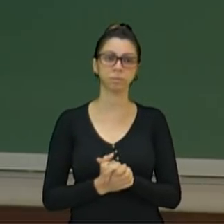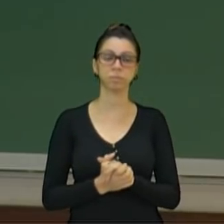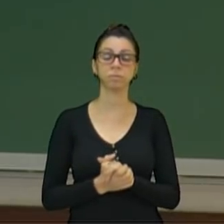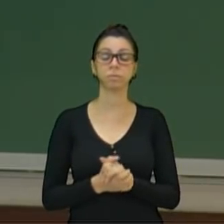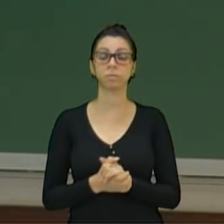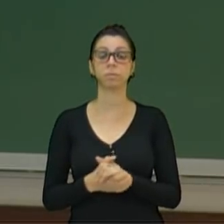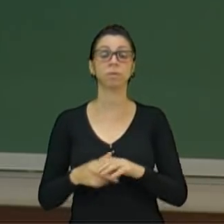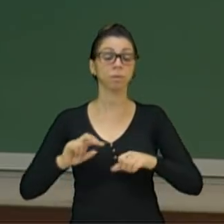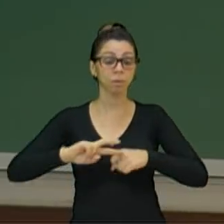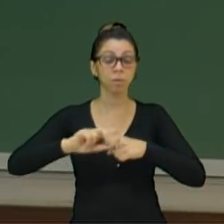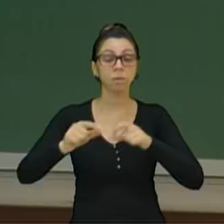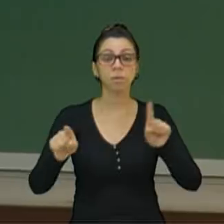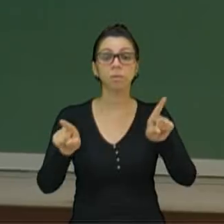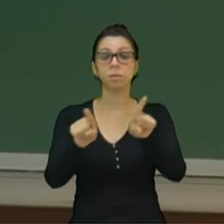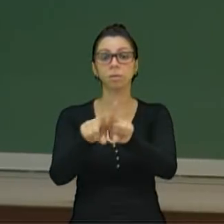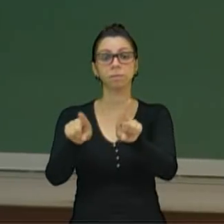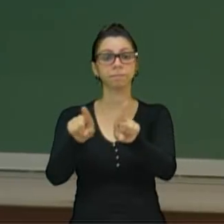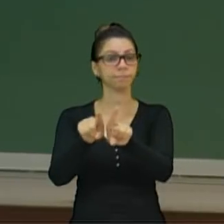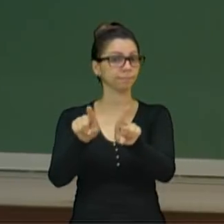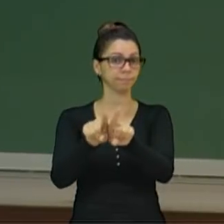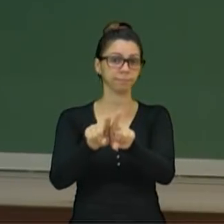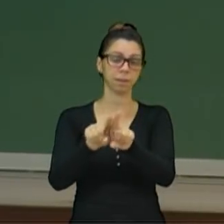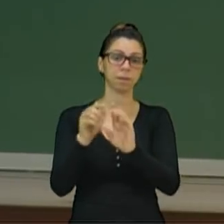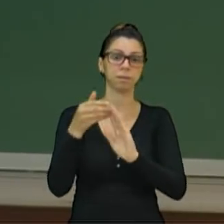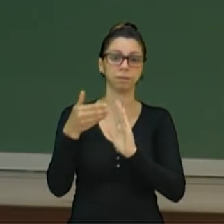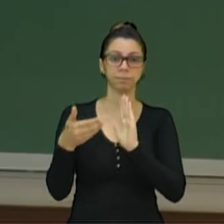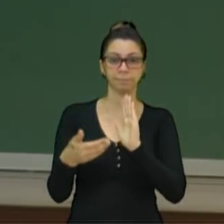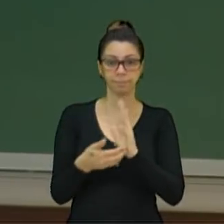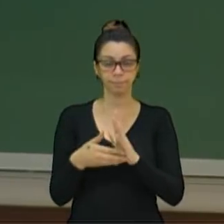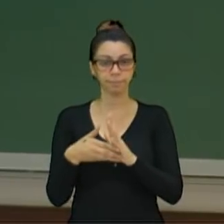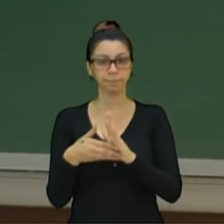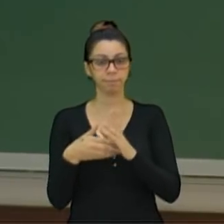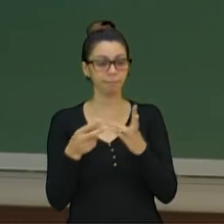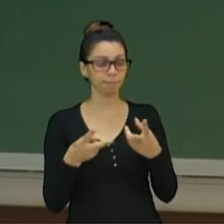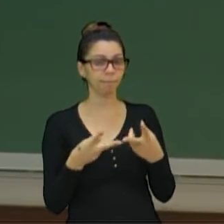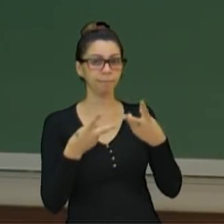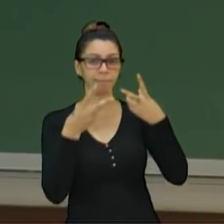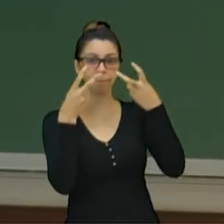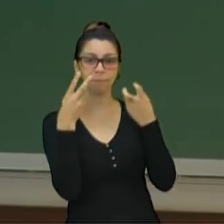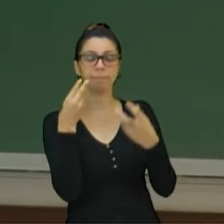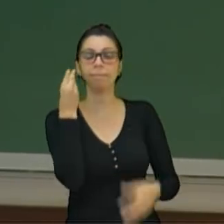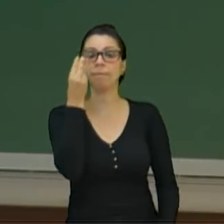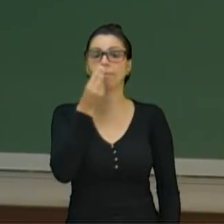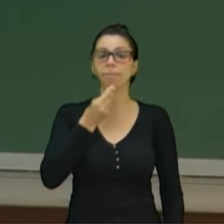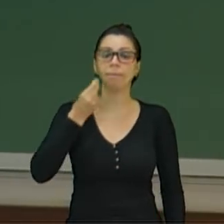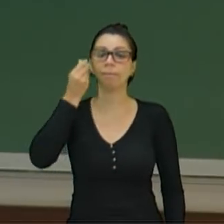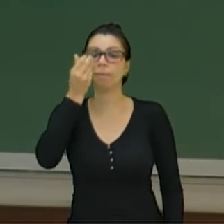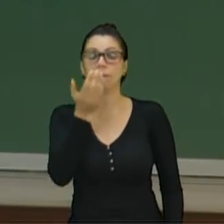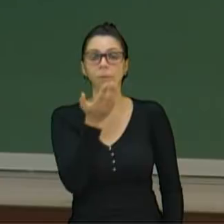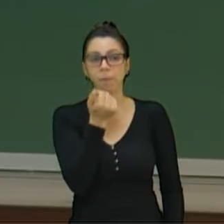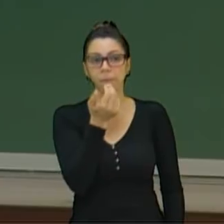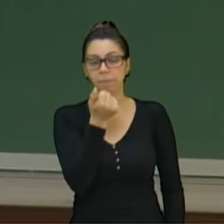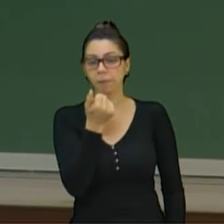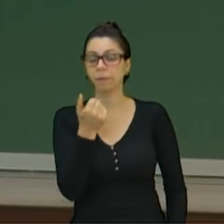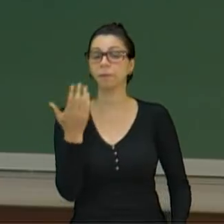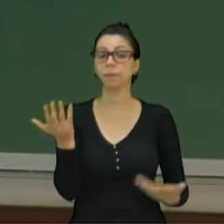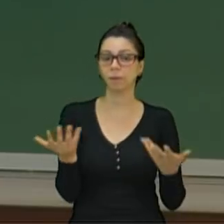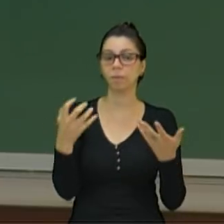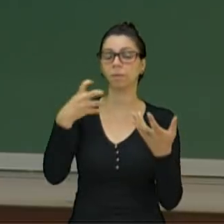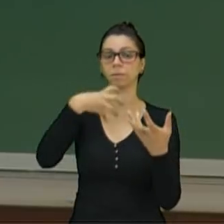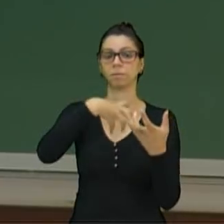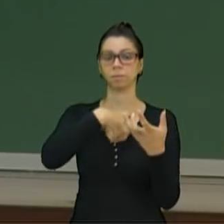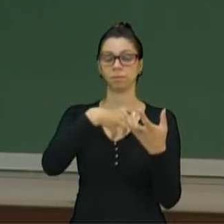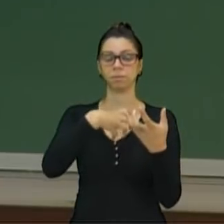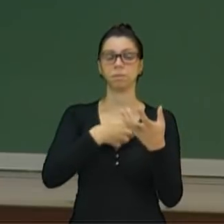consequentemente, também não vamos ter toda uma percepção dos gostos dos alimentos. Então, a sensação